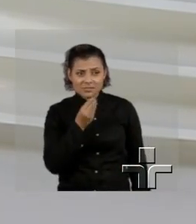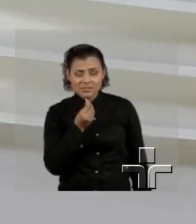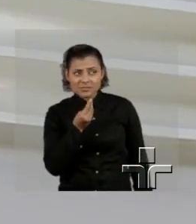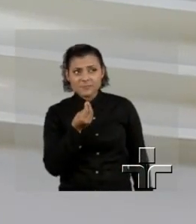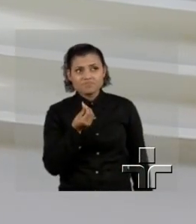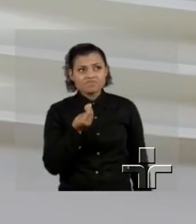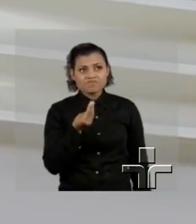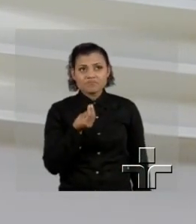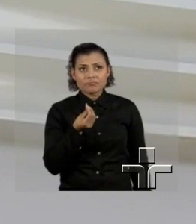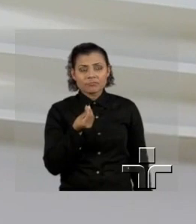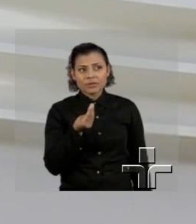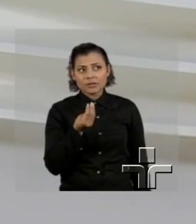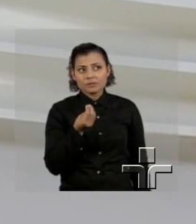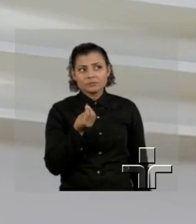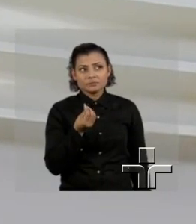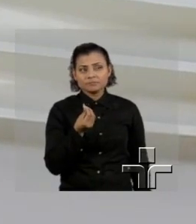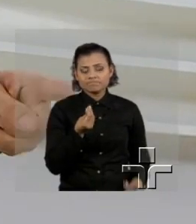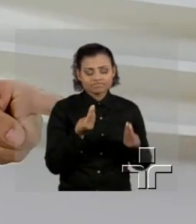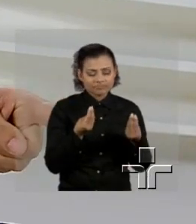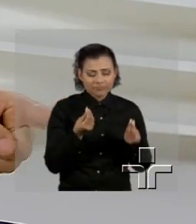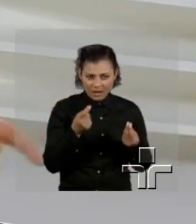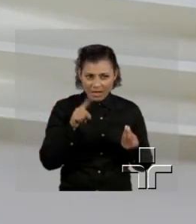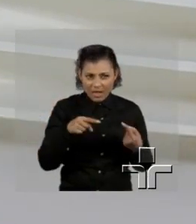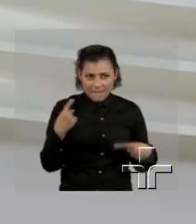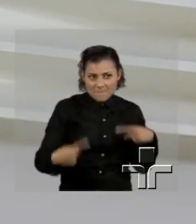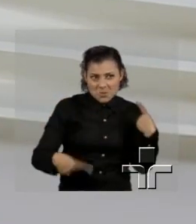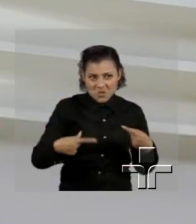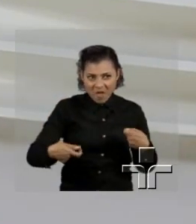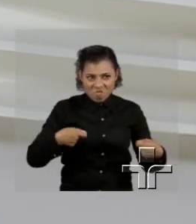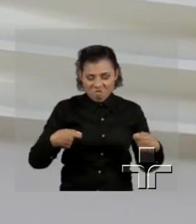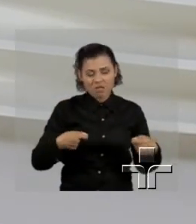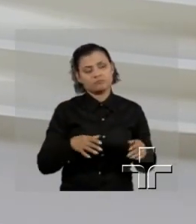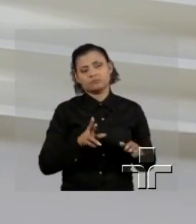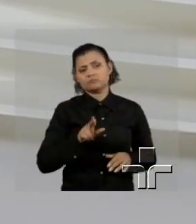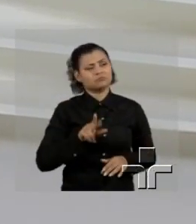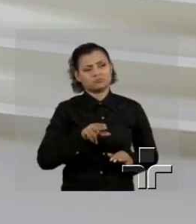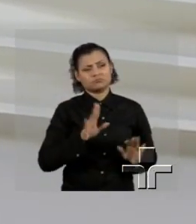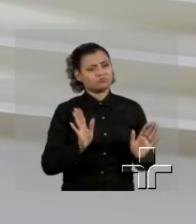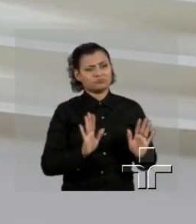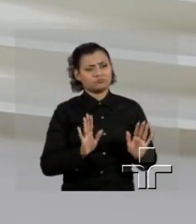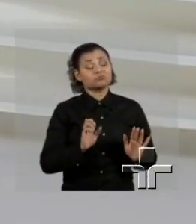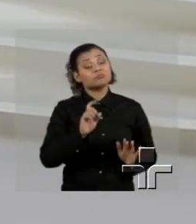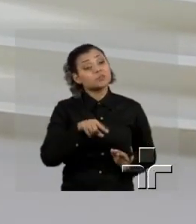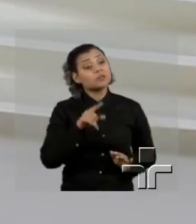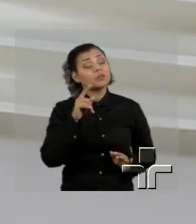absoluta. Ele disse isso dentro do quartel, dentro do comando.